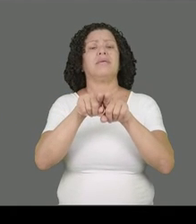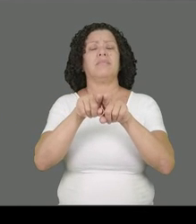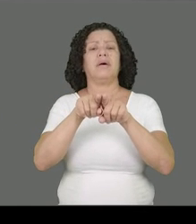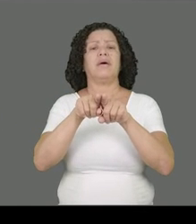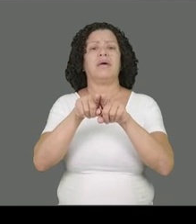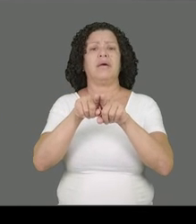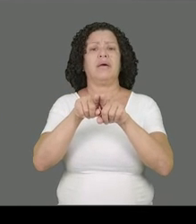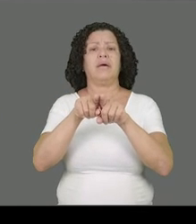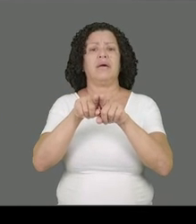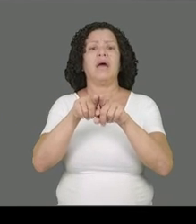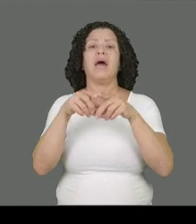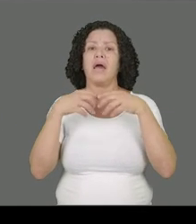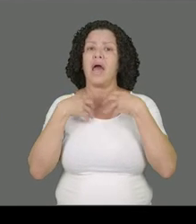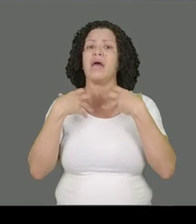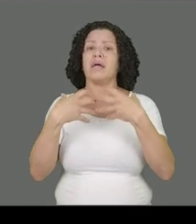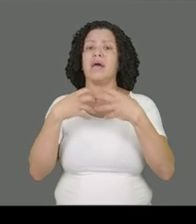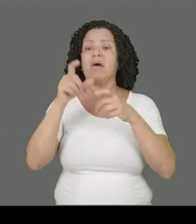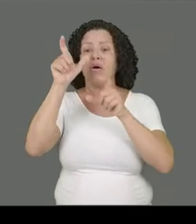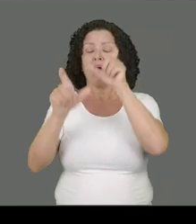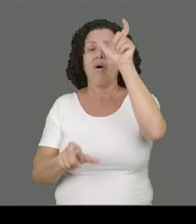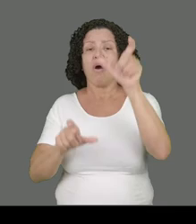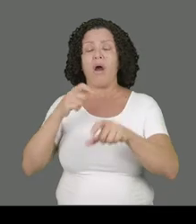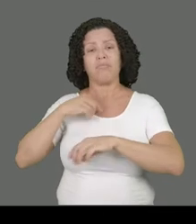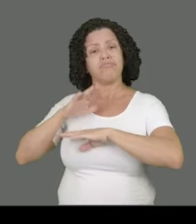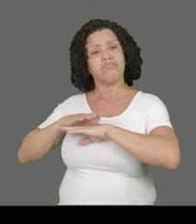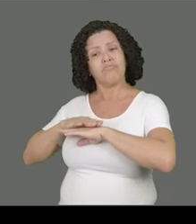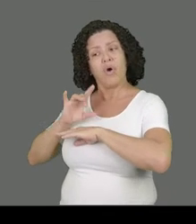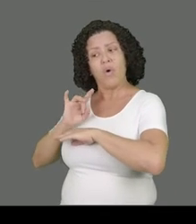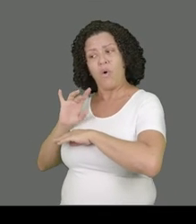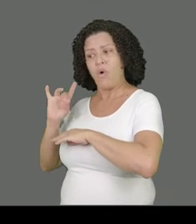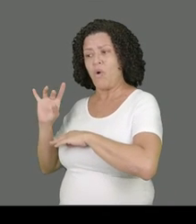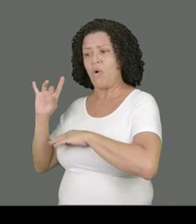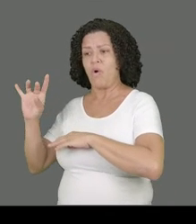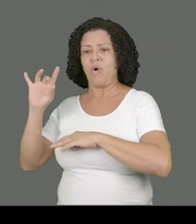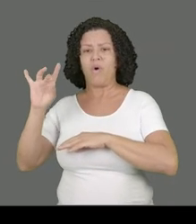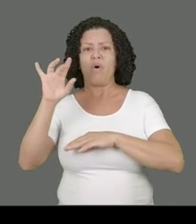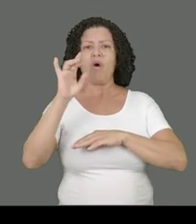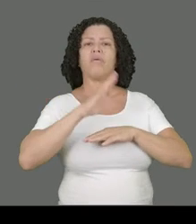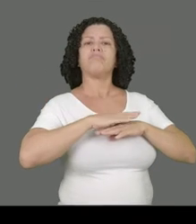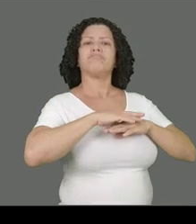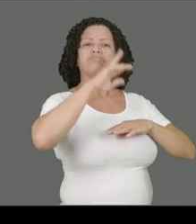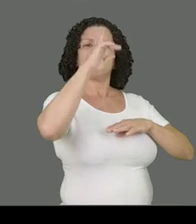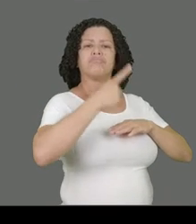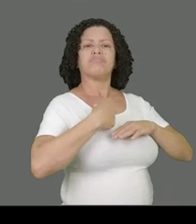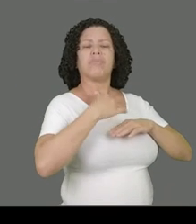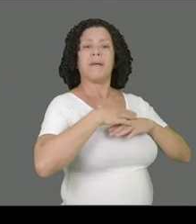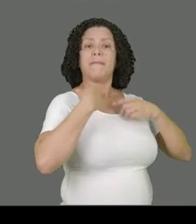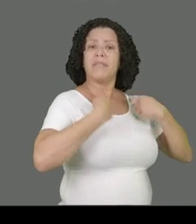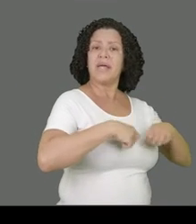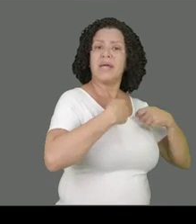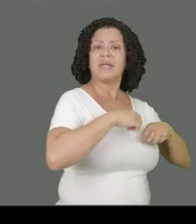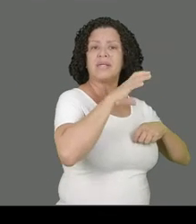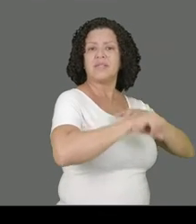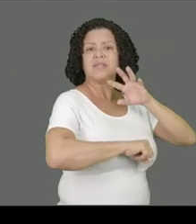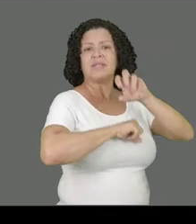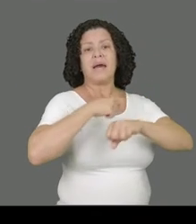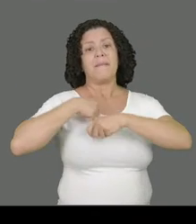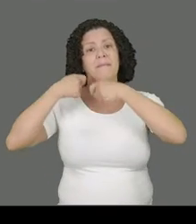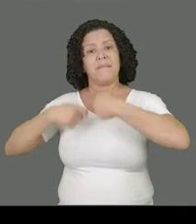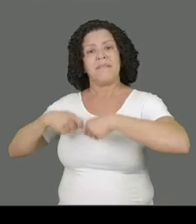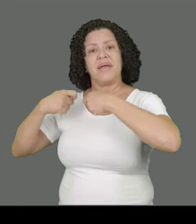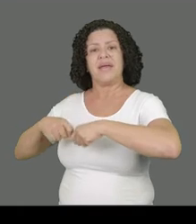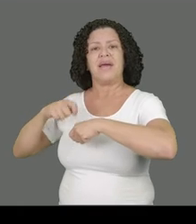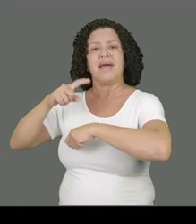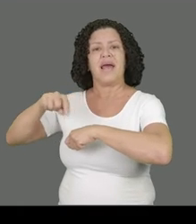mas nós também buscamos isso como indivíduo. Nós buscamos individualmente,